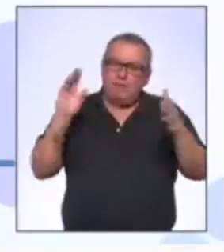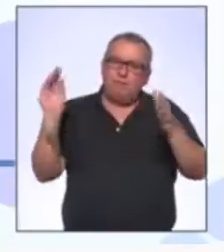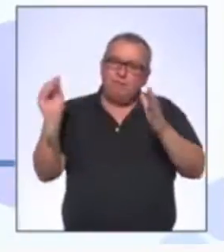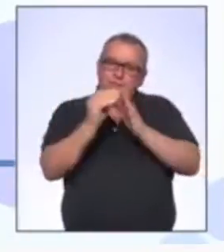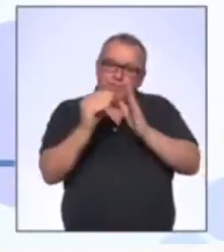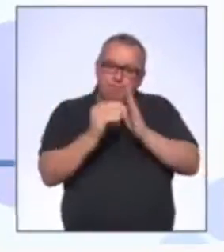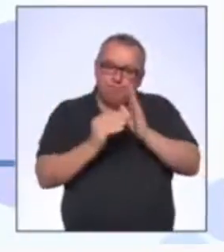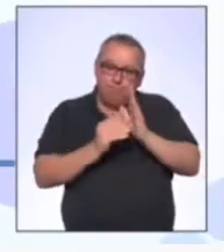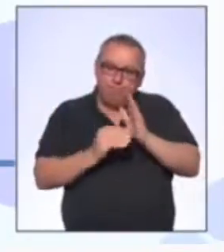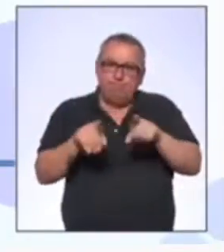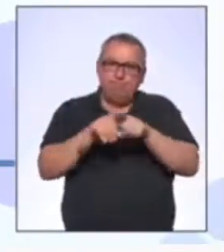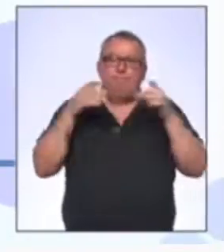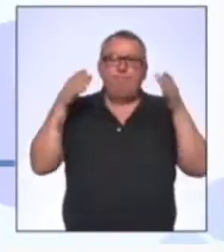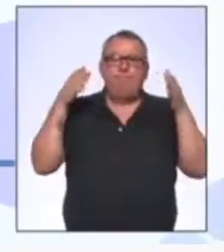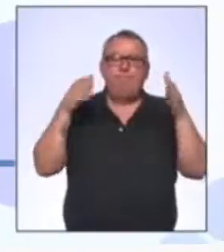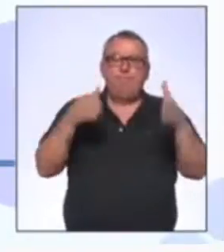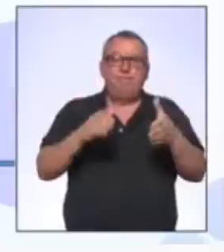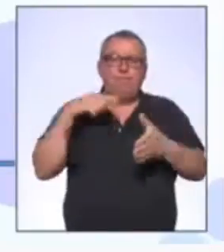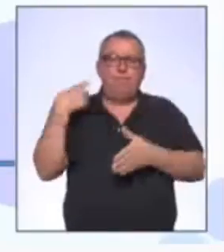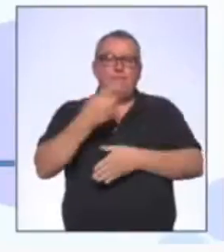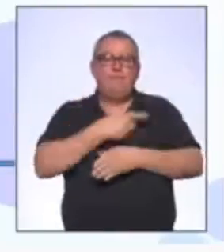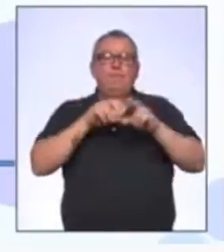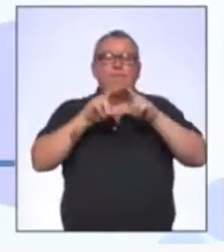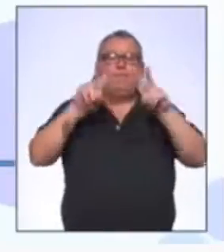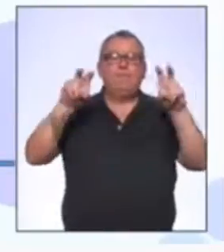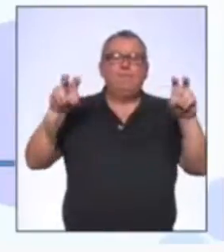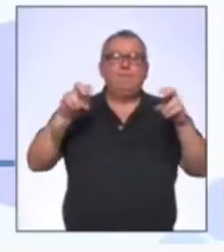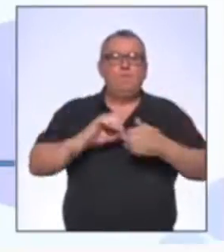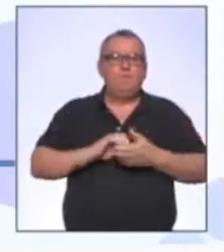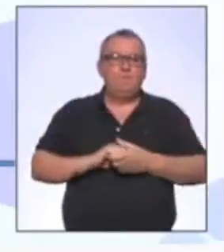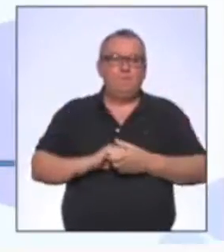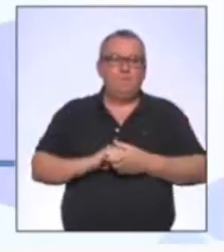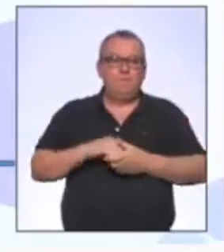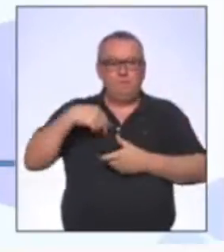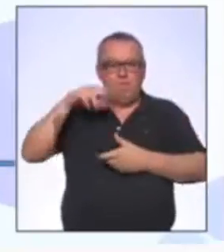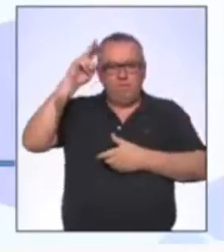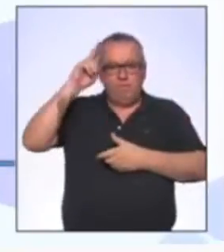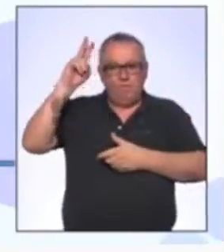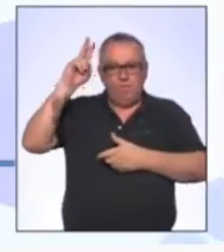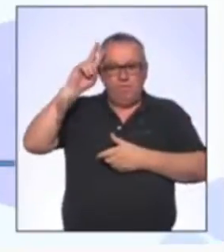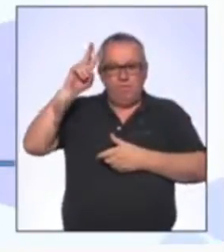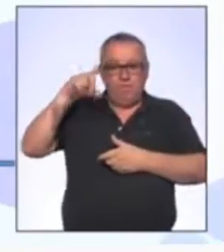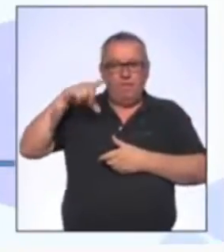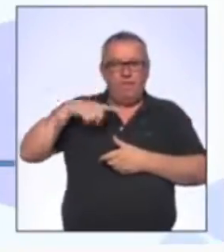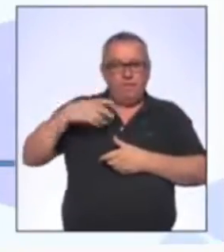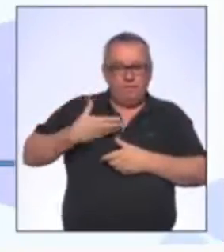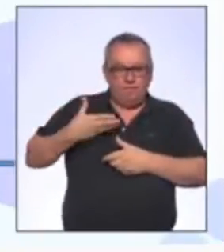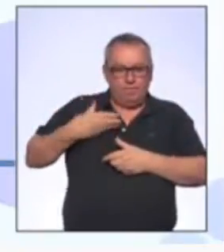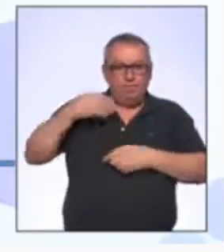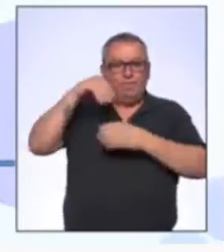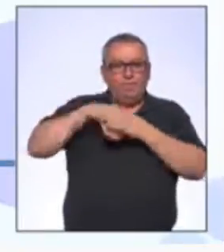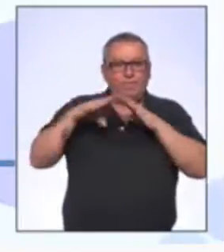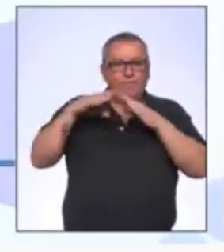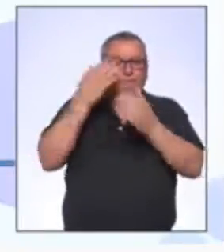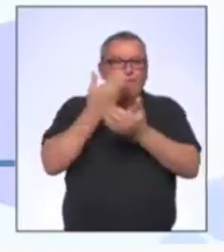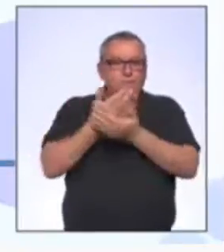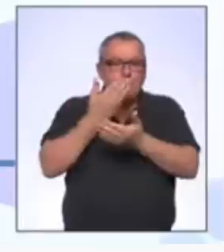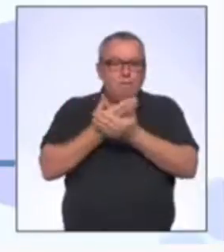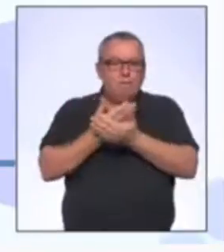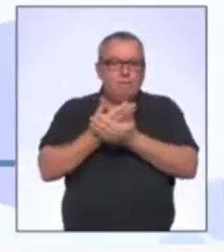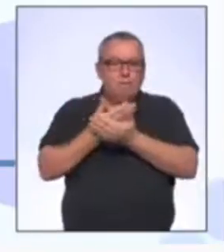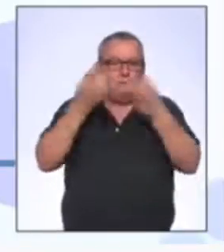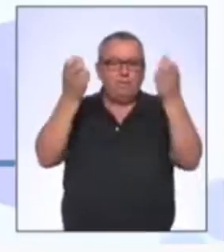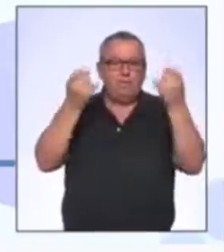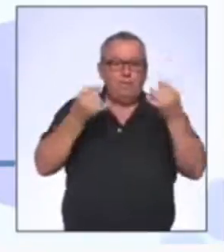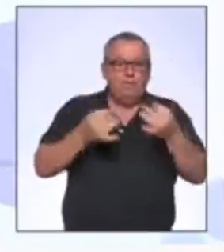aproveitem e foca em nessa no nosso tema vão lembrando dos colegas que estão na escola com vocês e aí eu